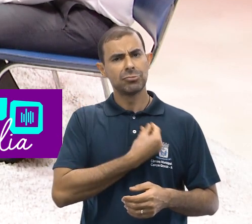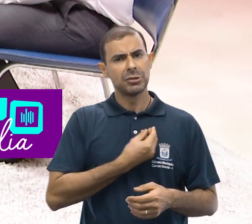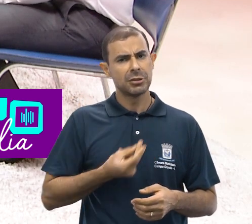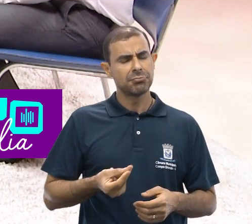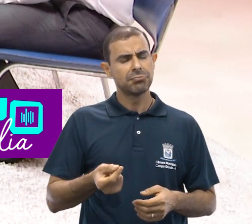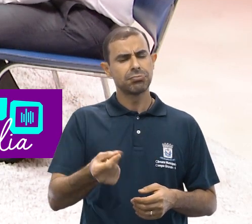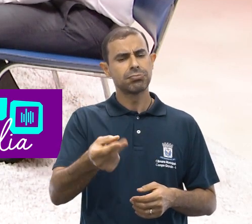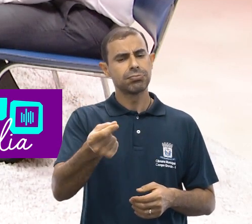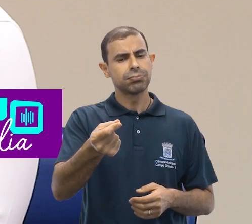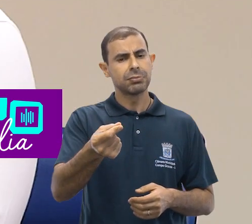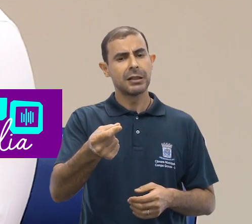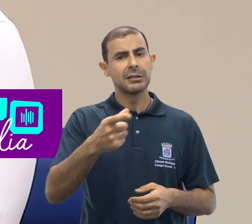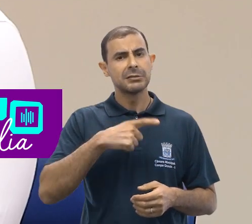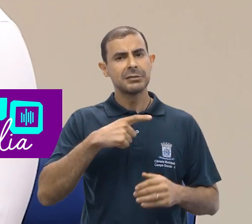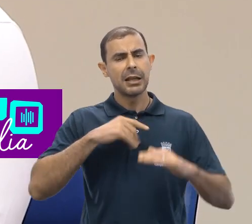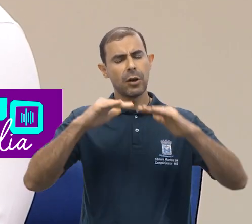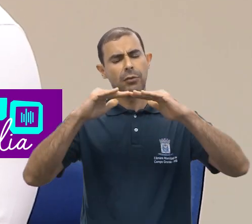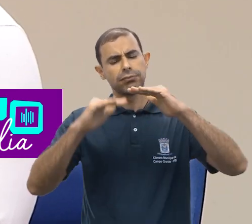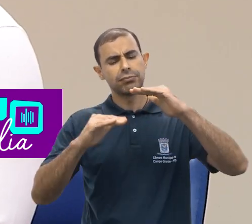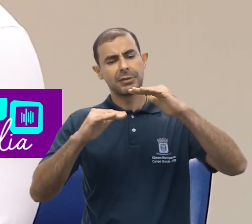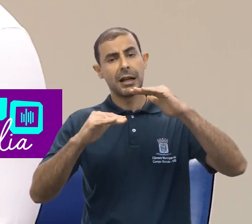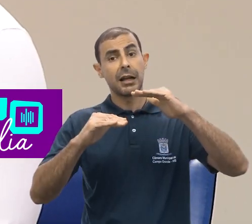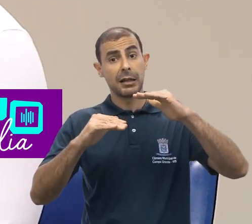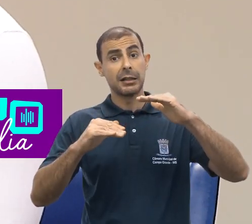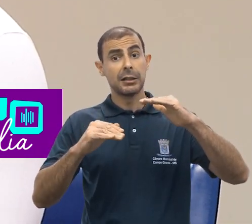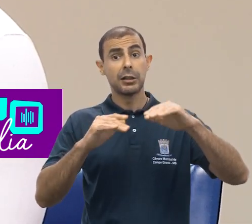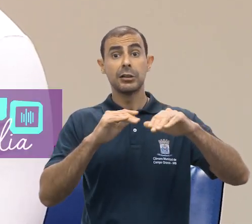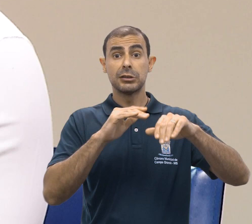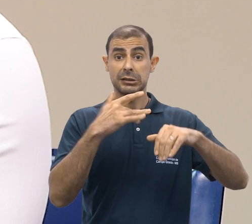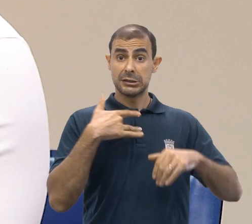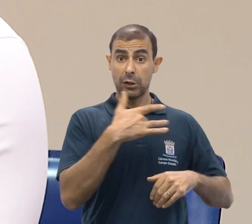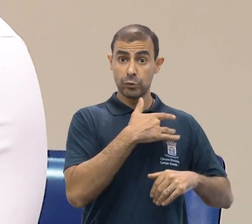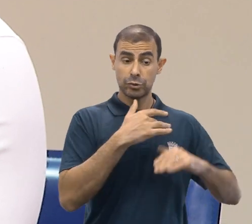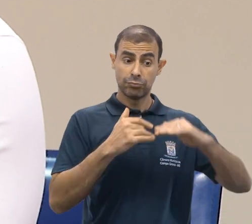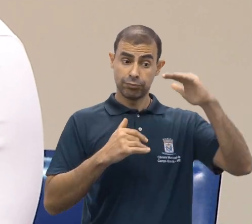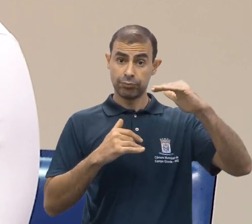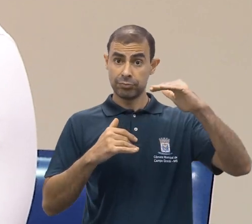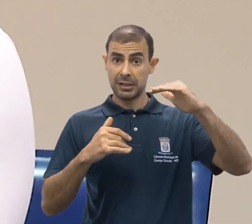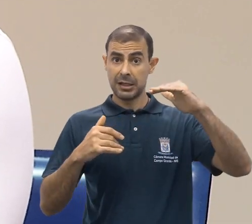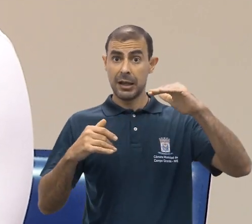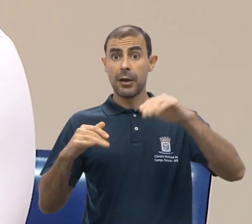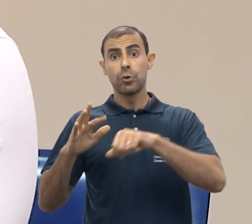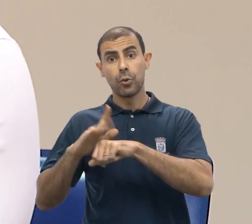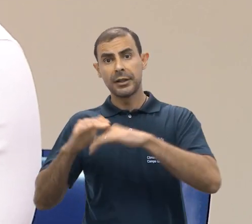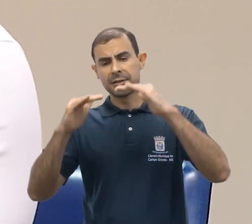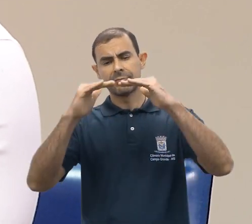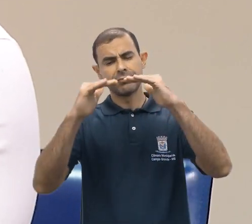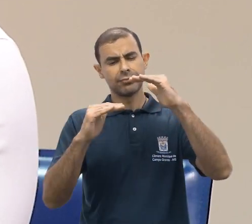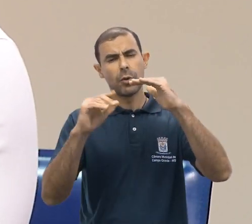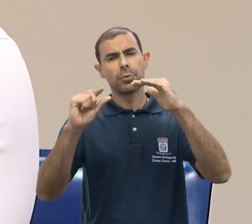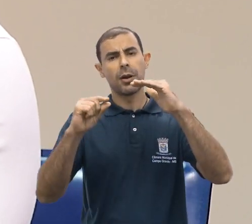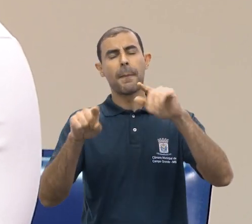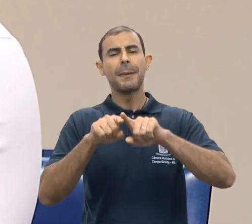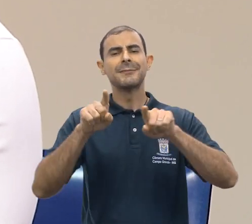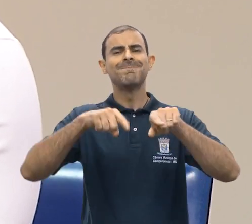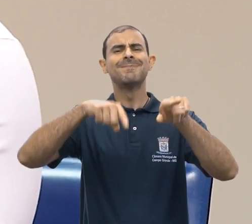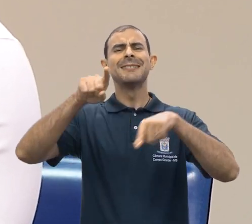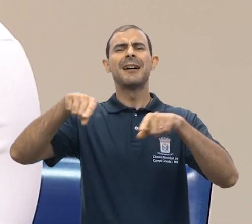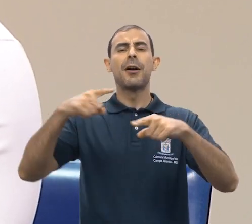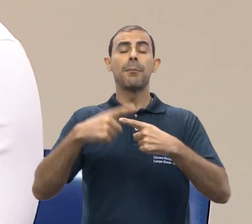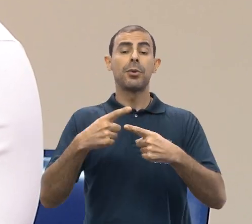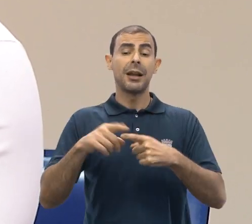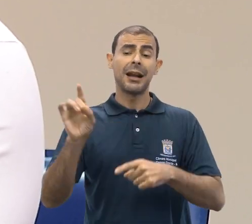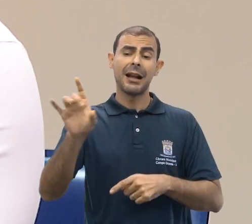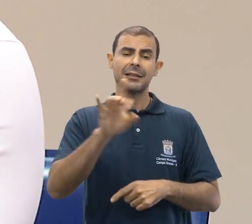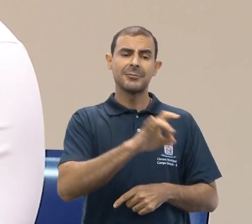exemplo, um paciente dito sadio. Mas é muito variável, porque depende muito do paciente. Tem um paciente